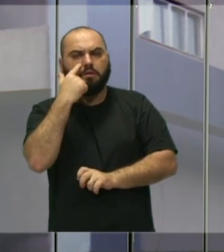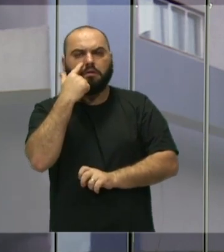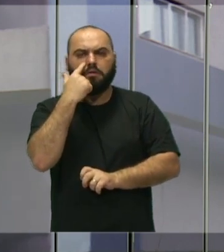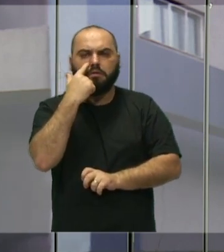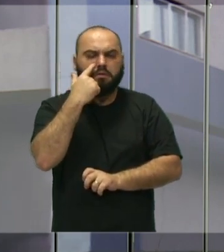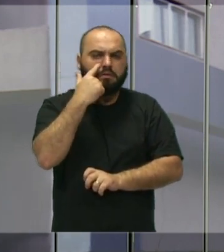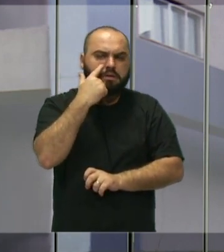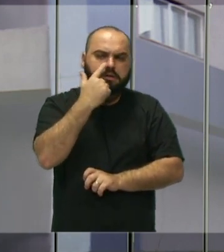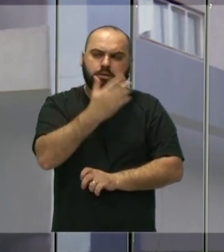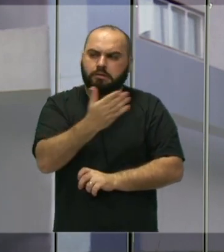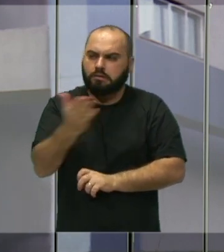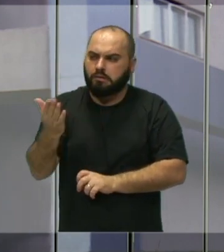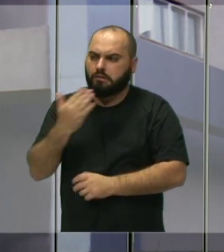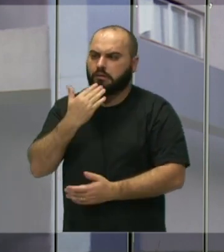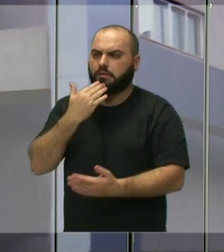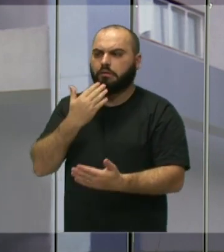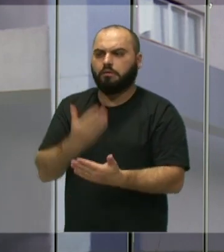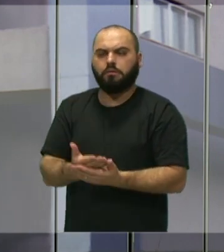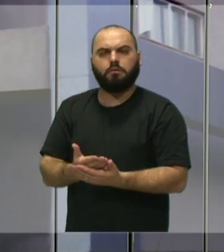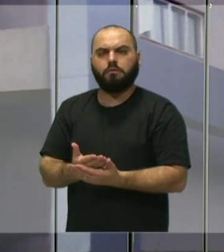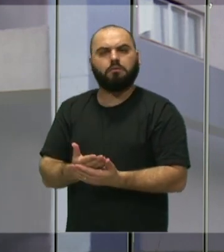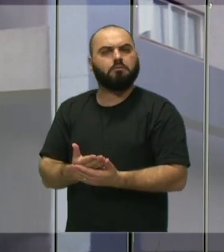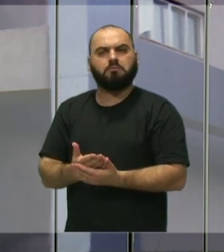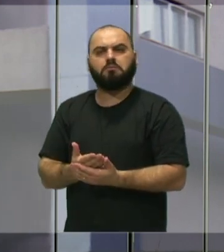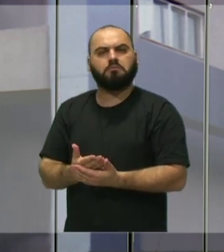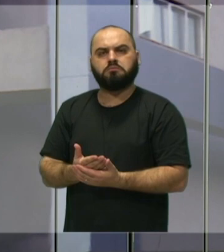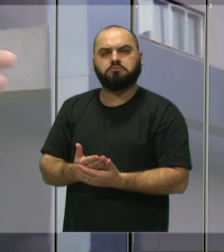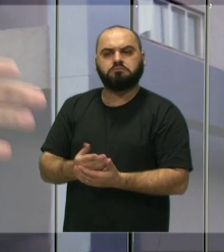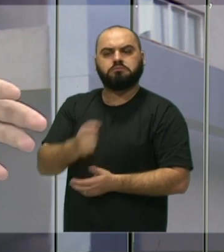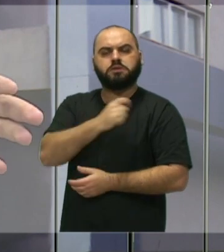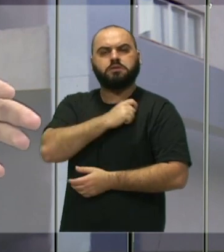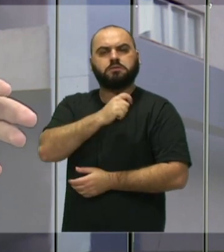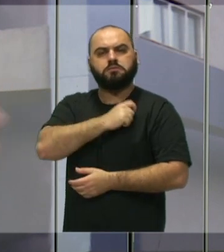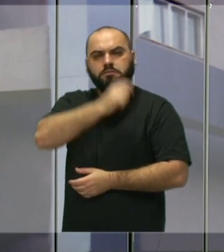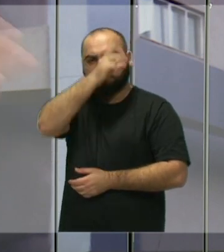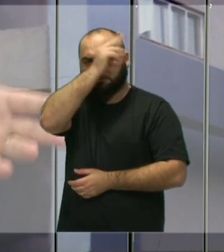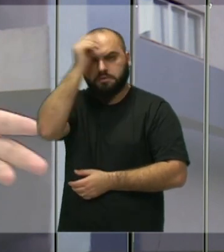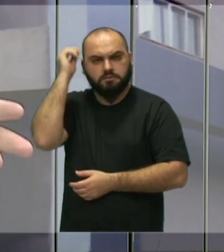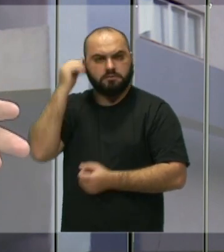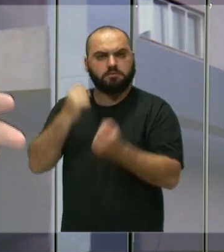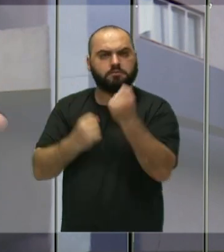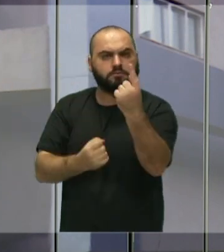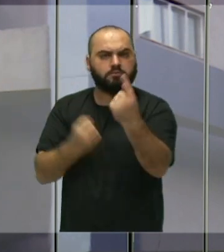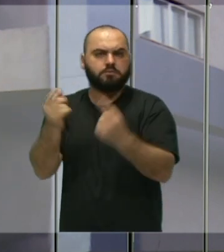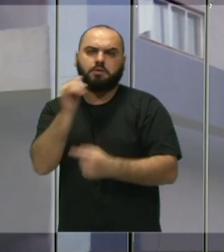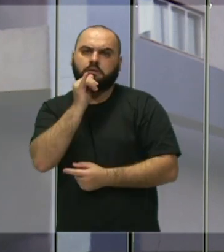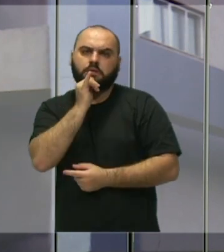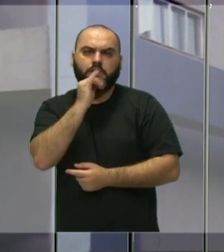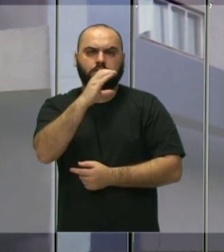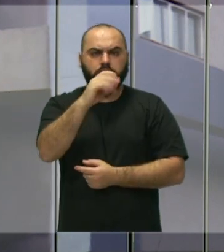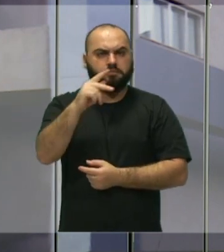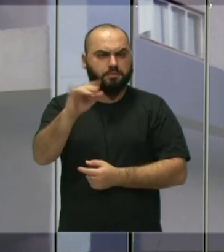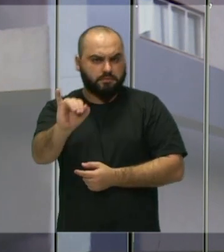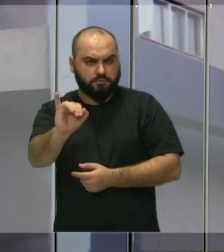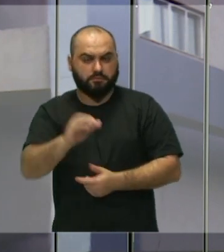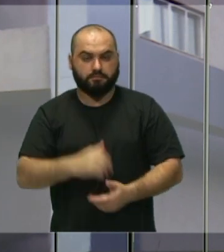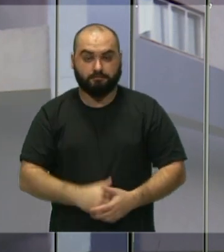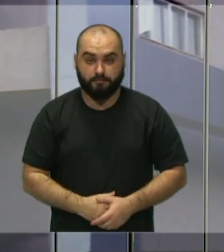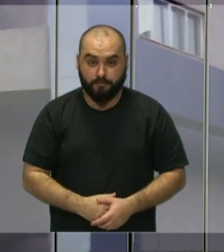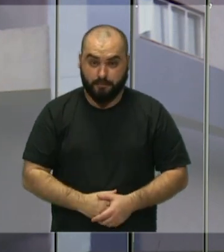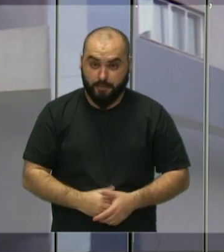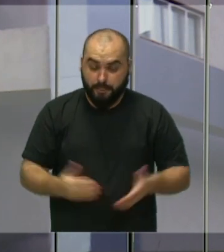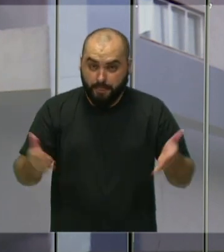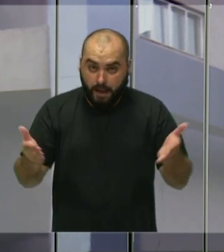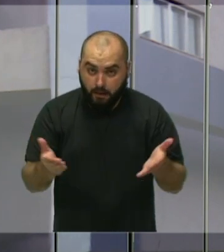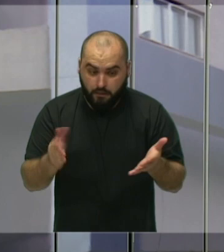nos impressionamos em relação às atitudes do governo quanto a alguns fatos como a CPI, por exemplo. Agora, a posição